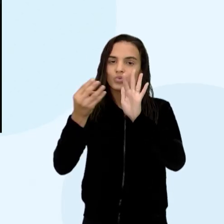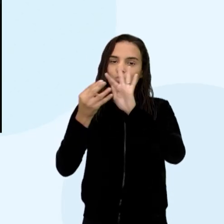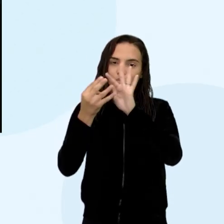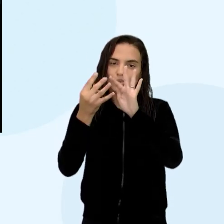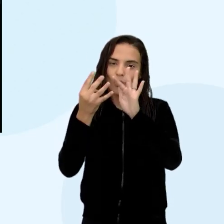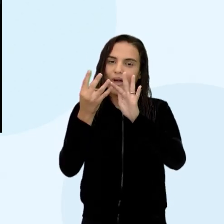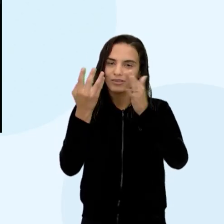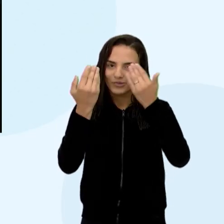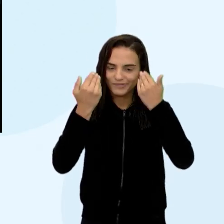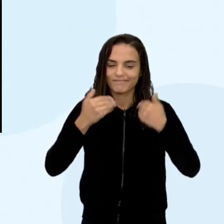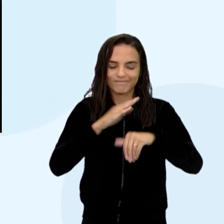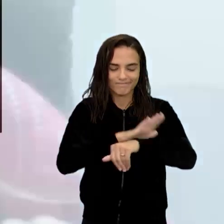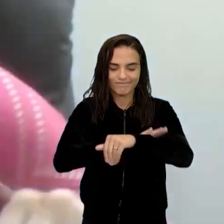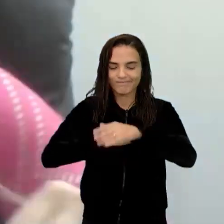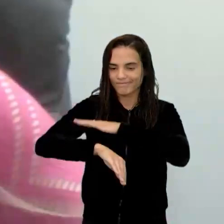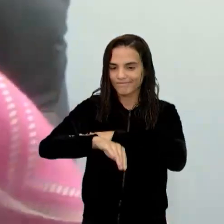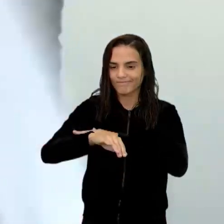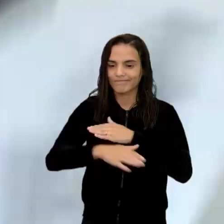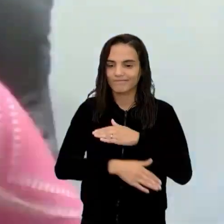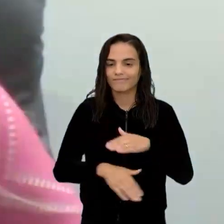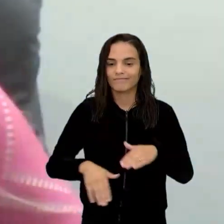membros, ok?